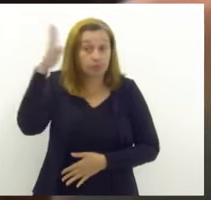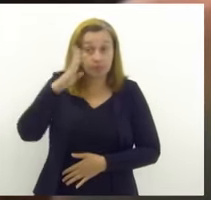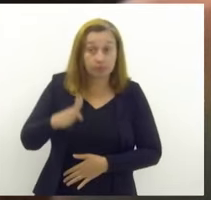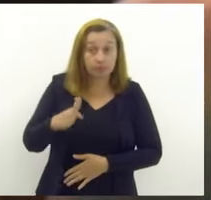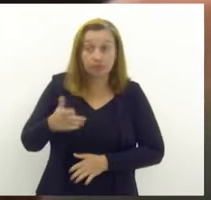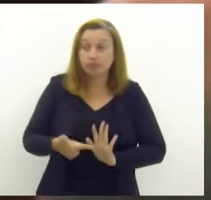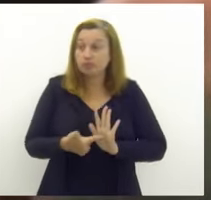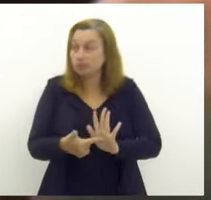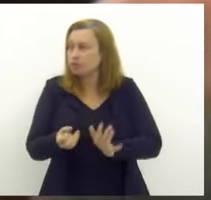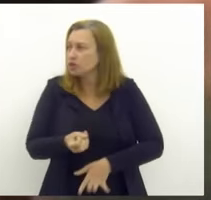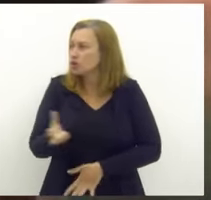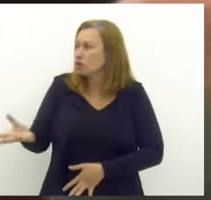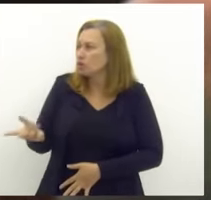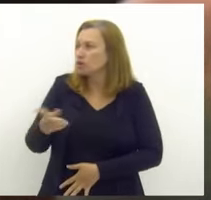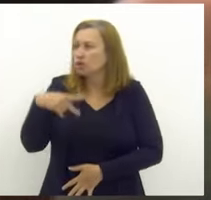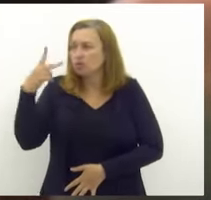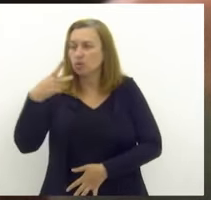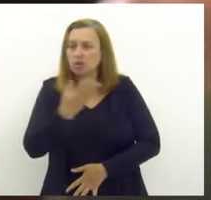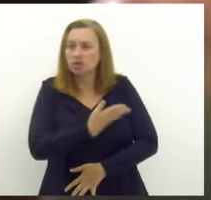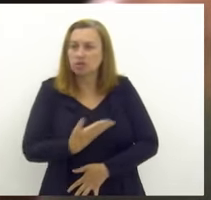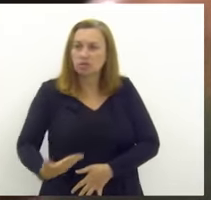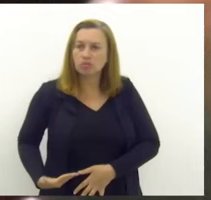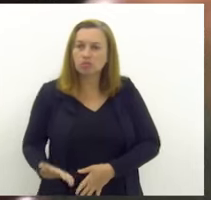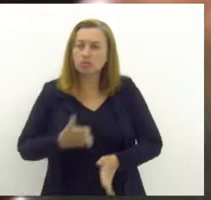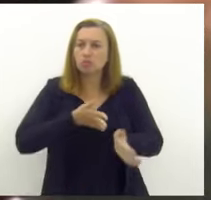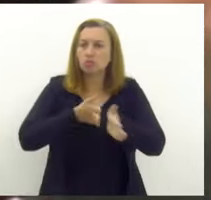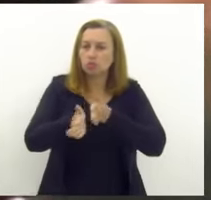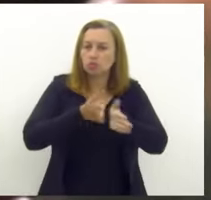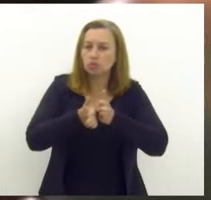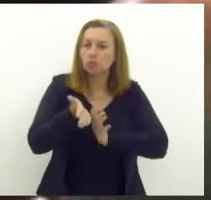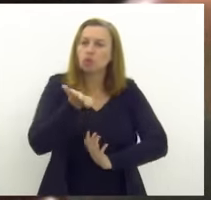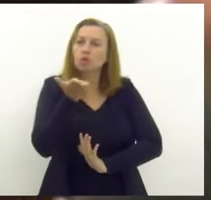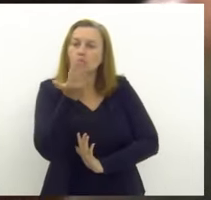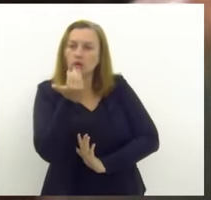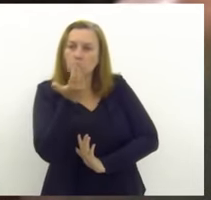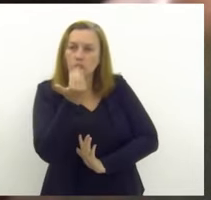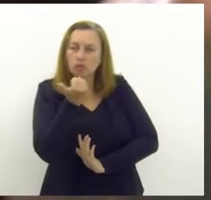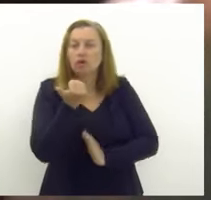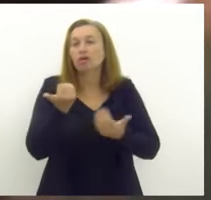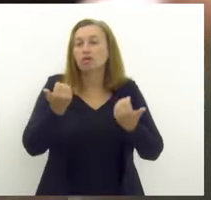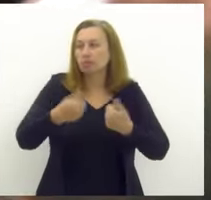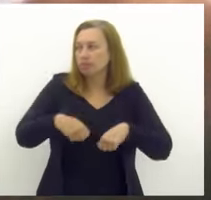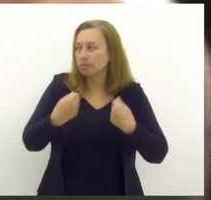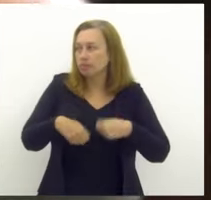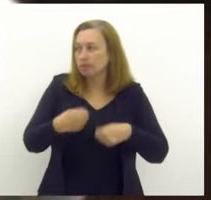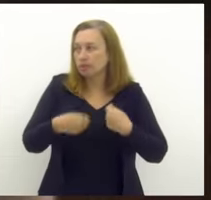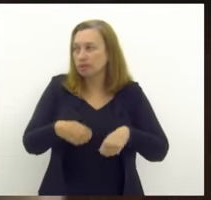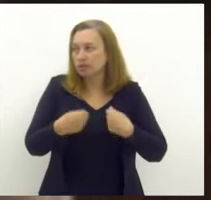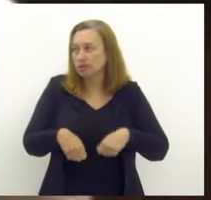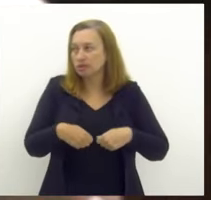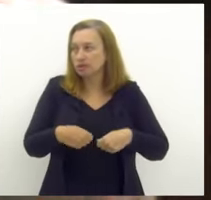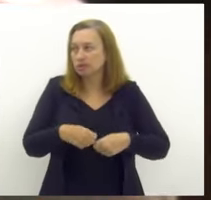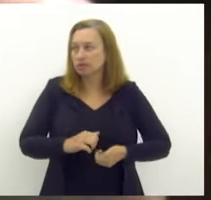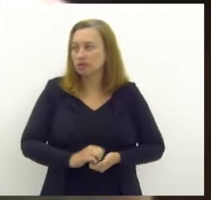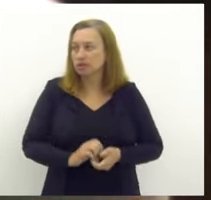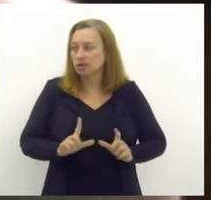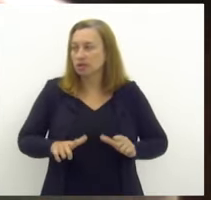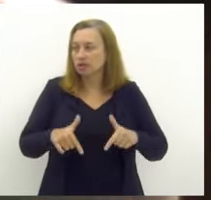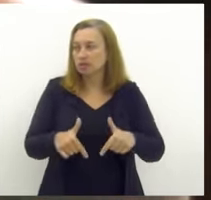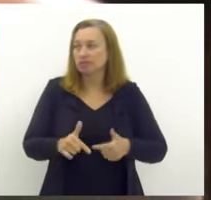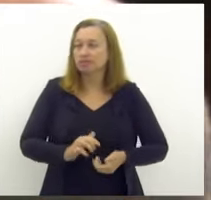Demonstra o quanto que a política pública de acesso a alimento precisa ser séria imediata e